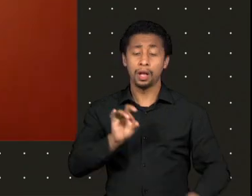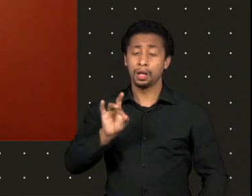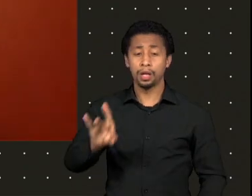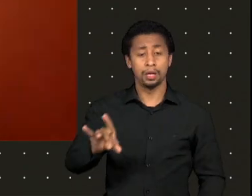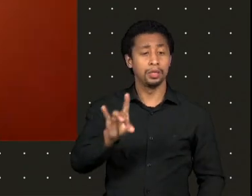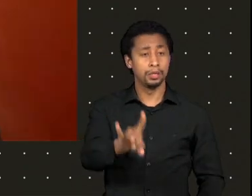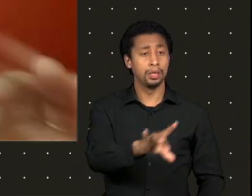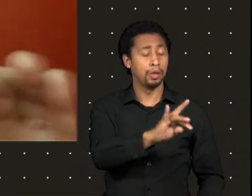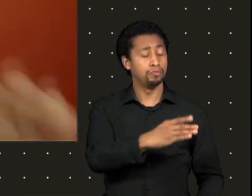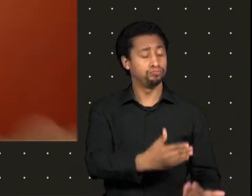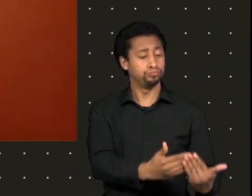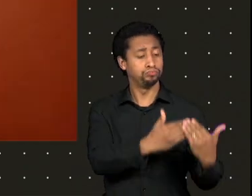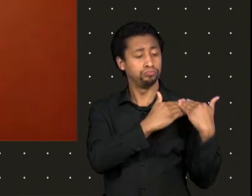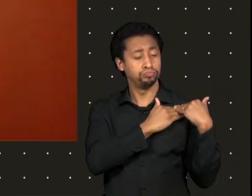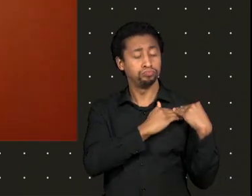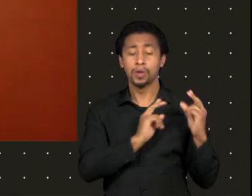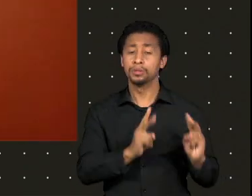função